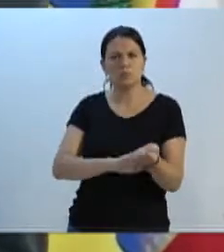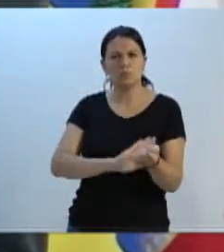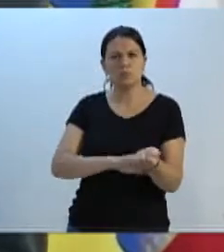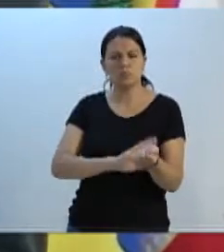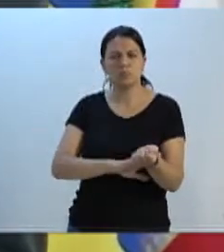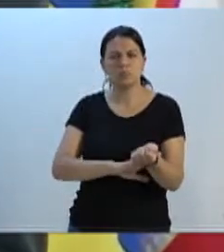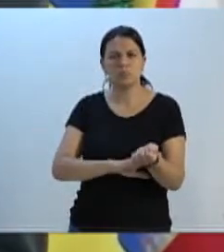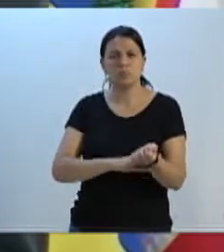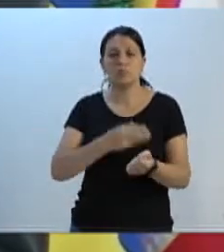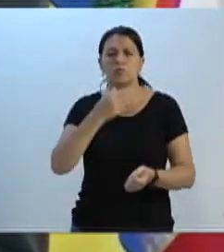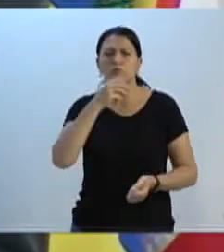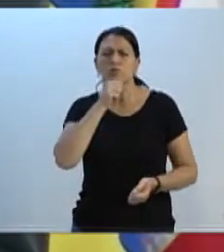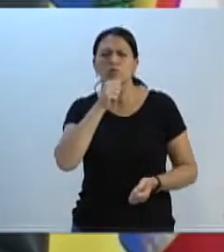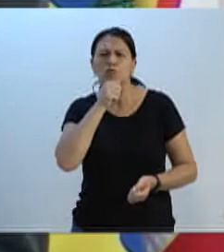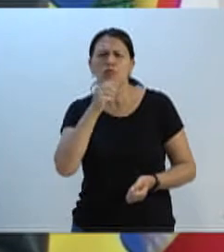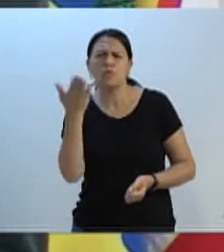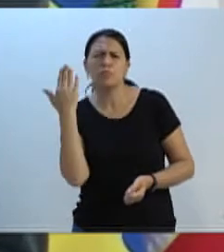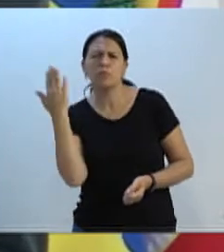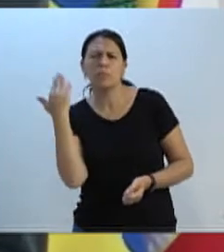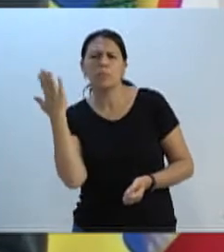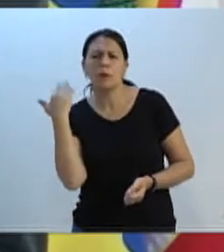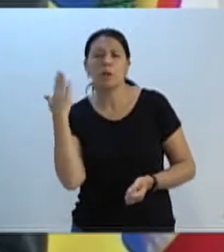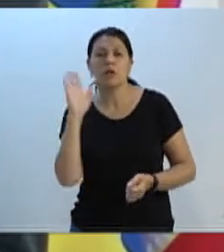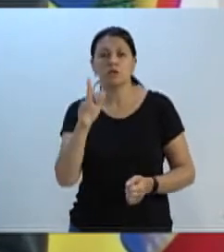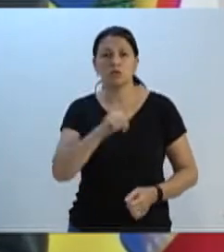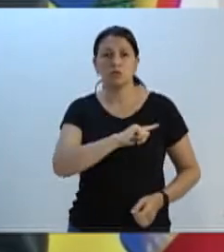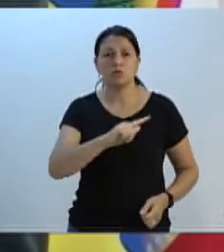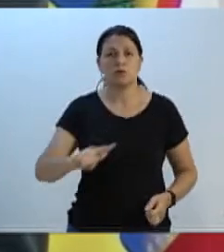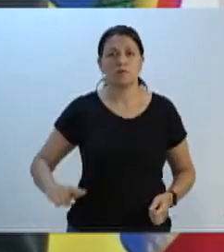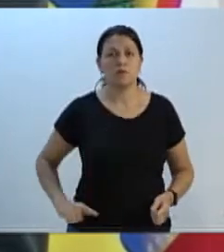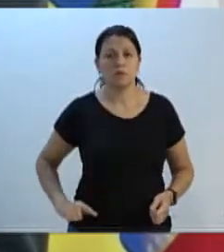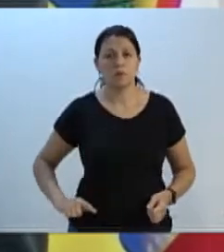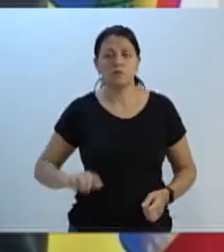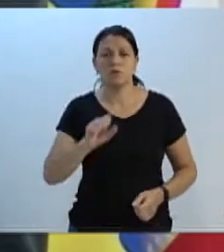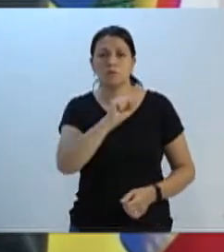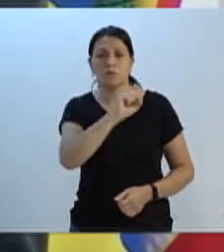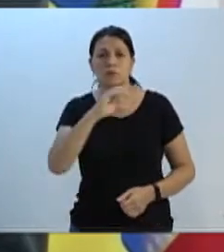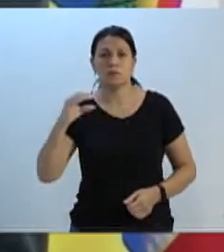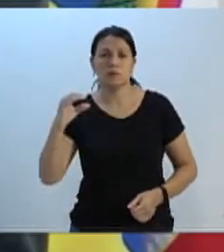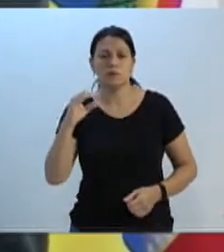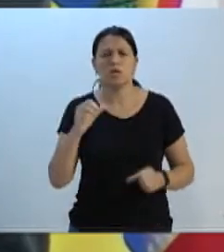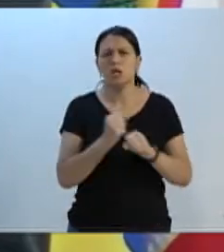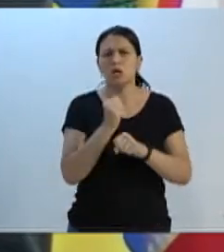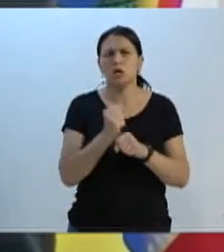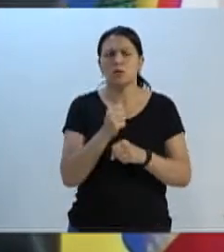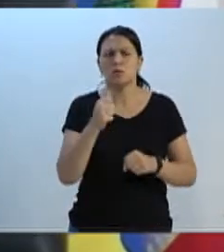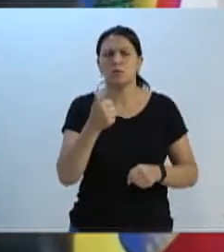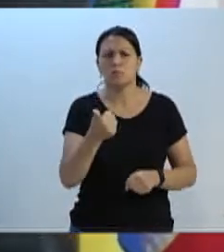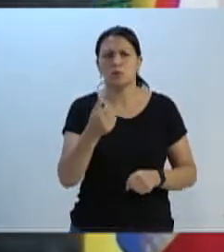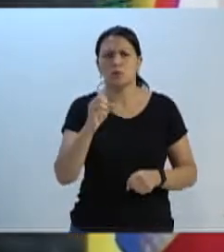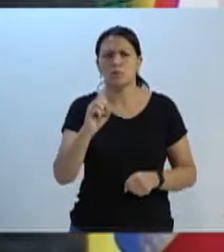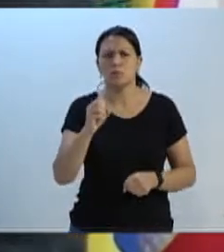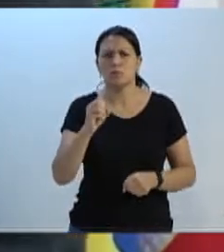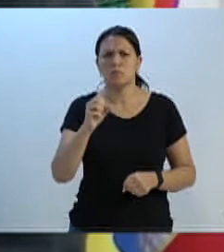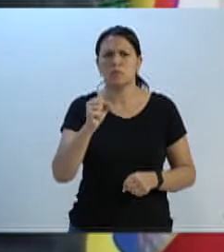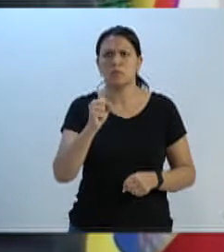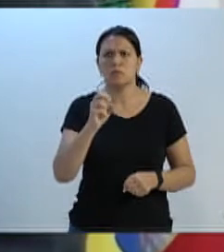da Silveira havia sido governador da então capitania de Santa Catarina entre 1805